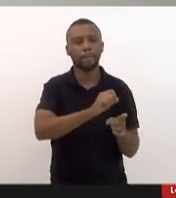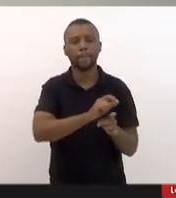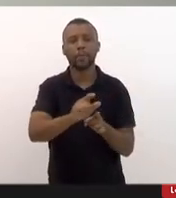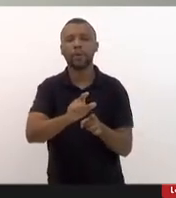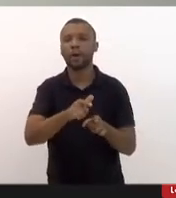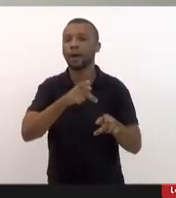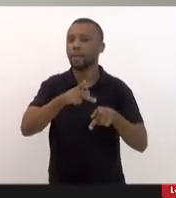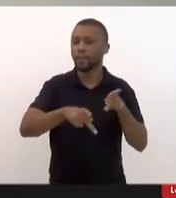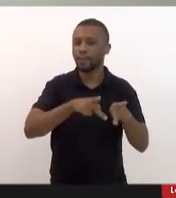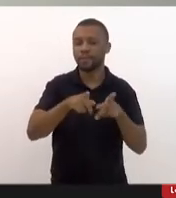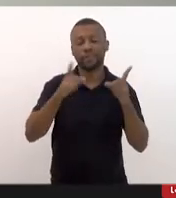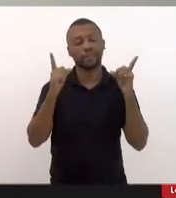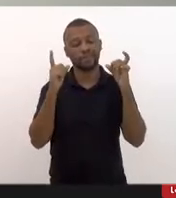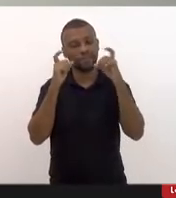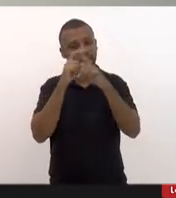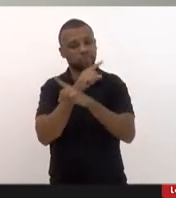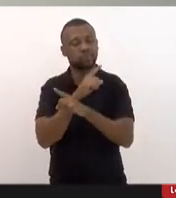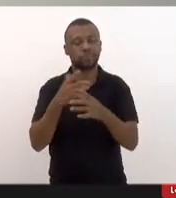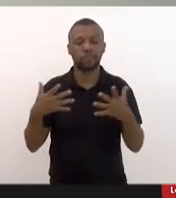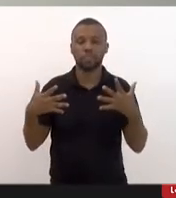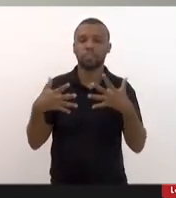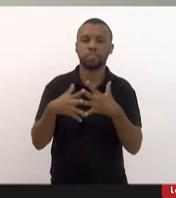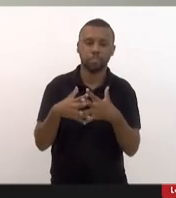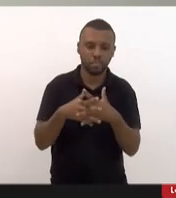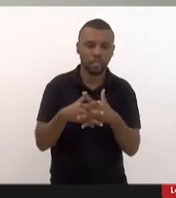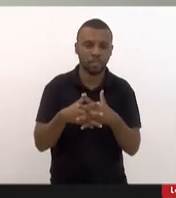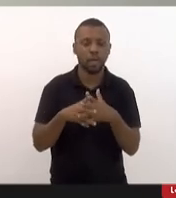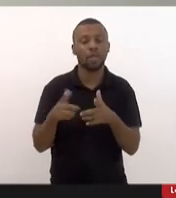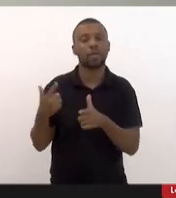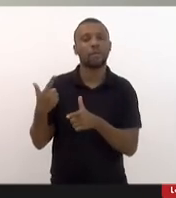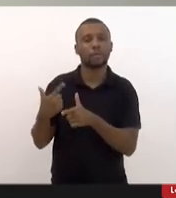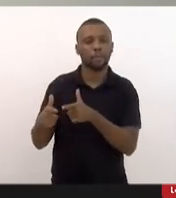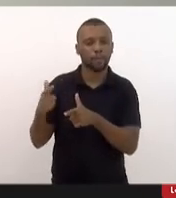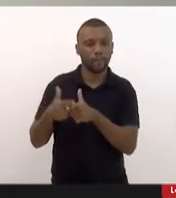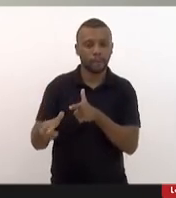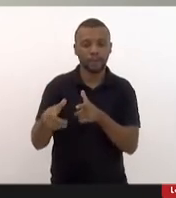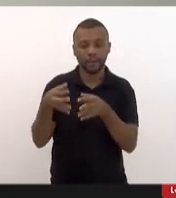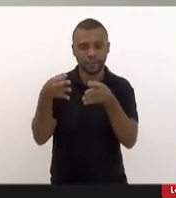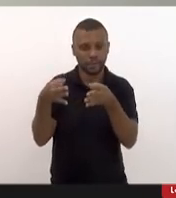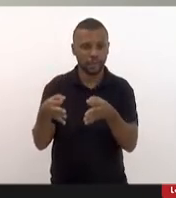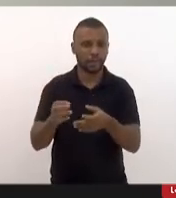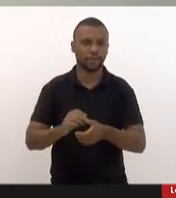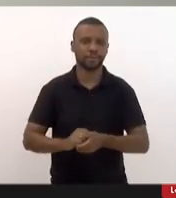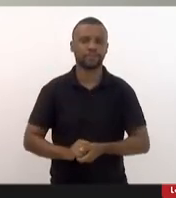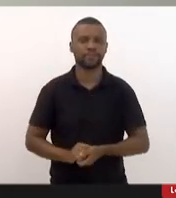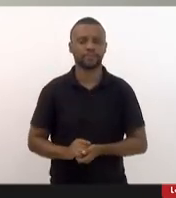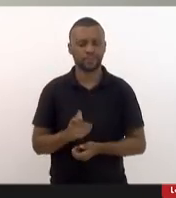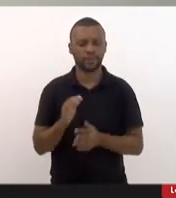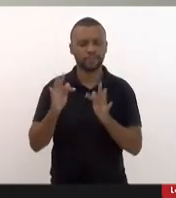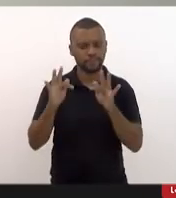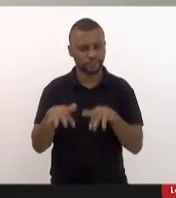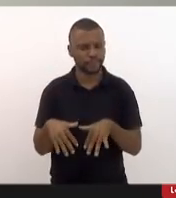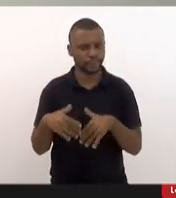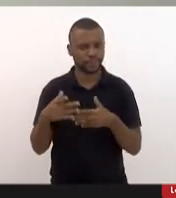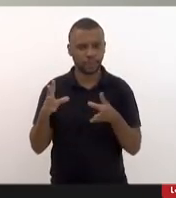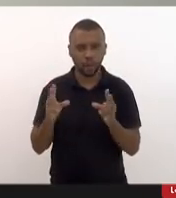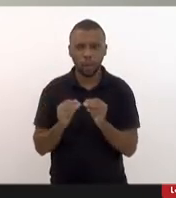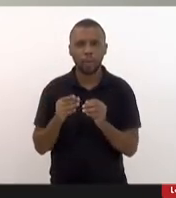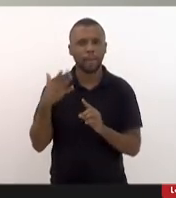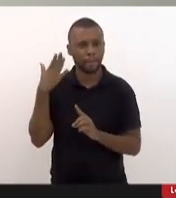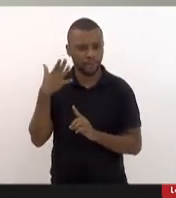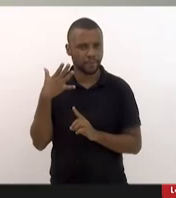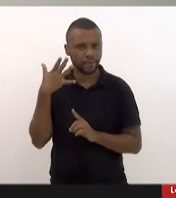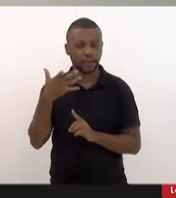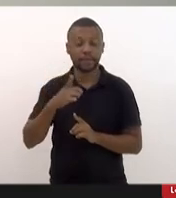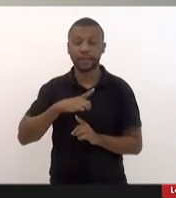difícil e você já tem um problema ali consolidado, né? E, por fim, só para encerrar a minha fala, destacar a